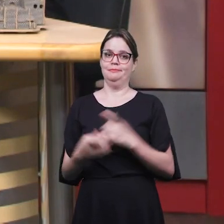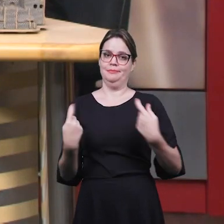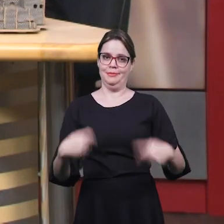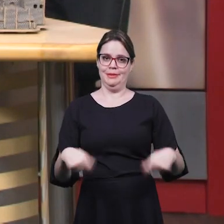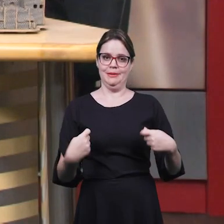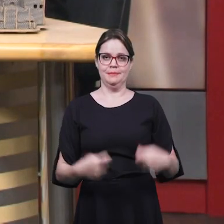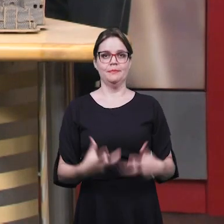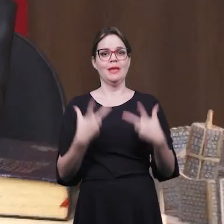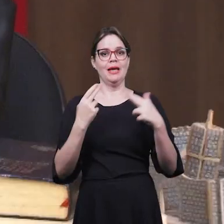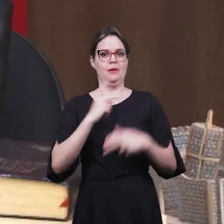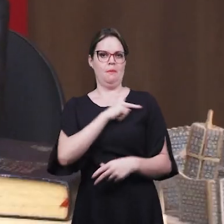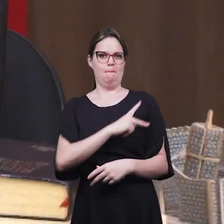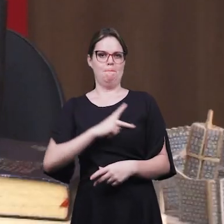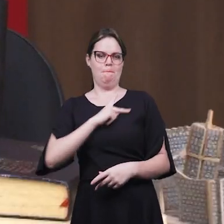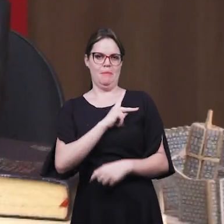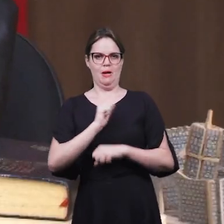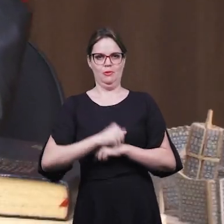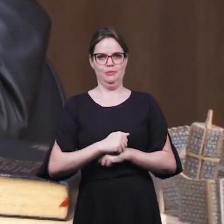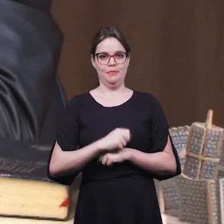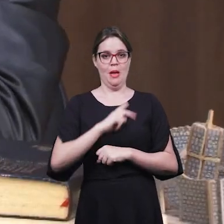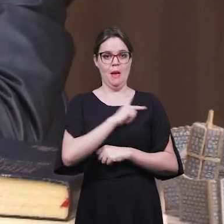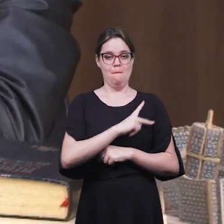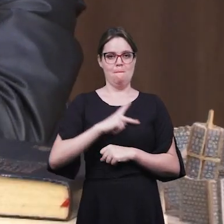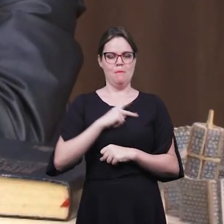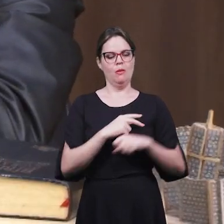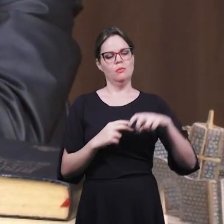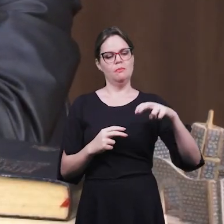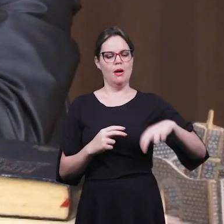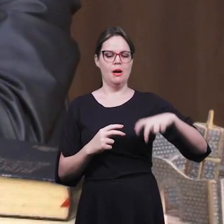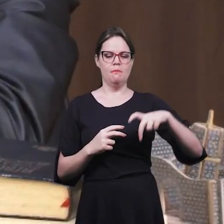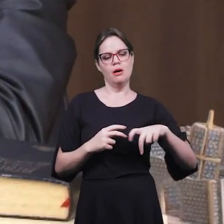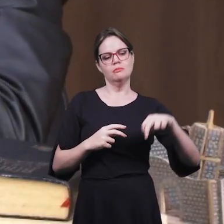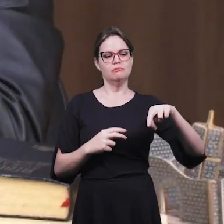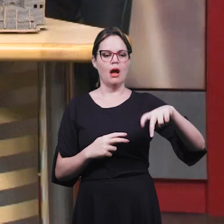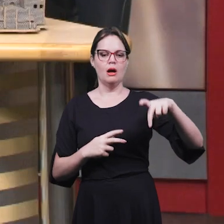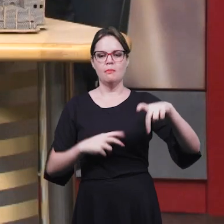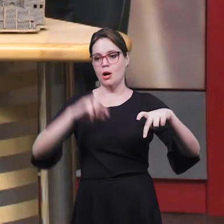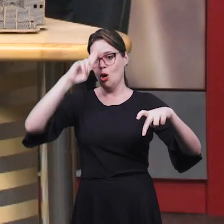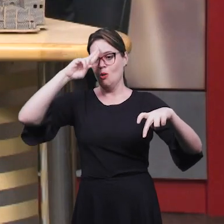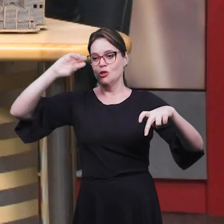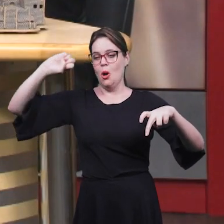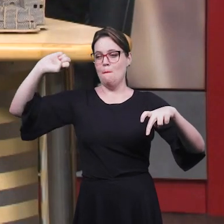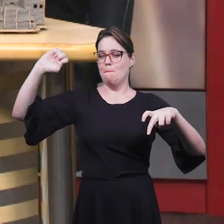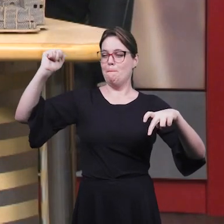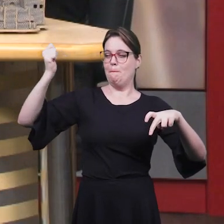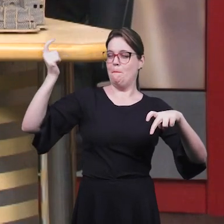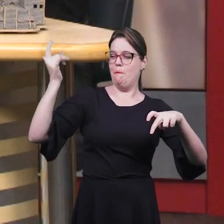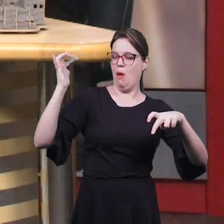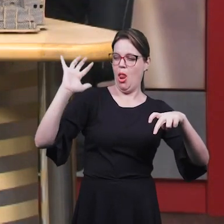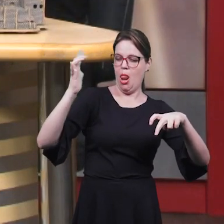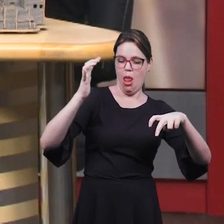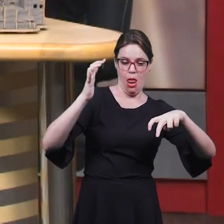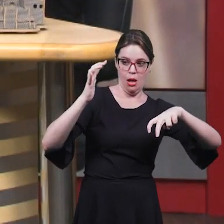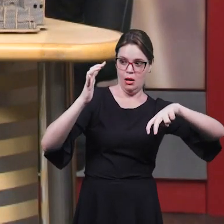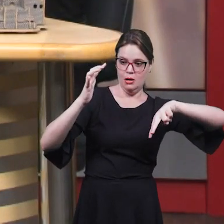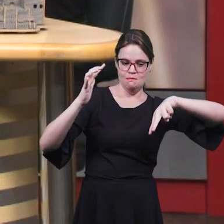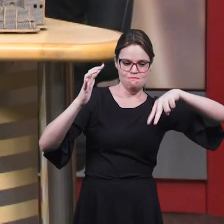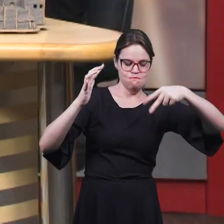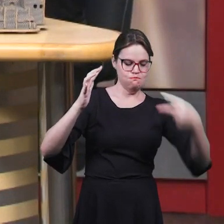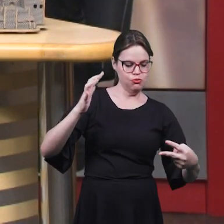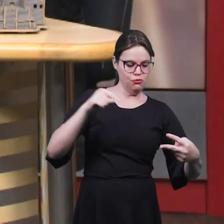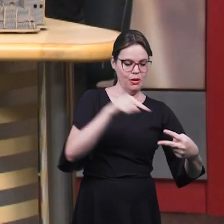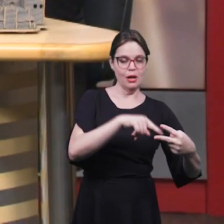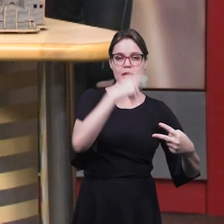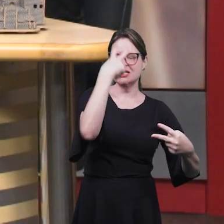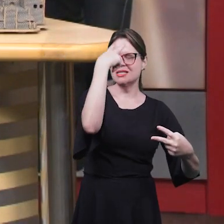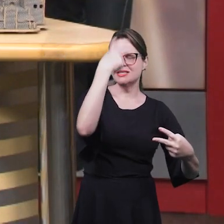Paulo, quando teve um encontro com Jesus, ele ficou cego por 3 dias. Então, exatamente. E aí o Senhor disse assim, agora o que eu devo fazer?